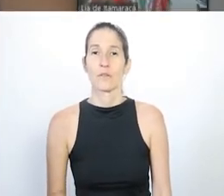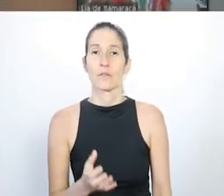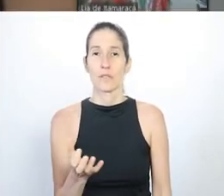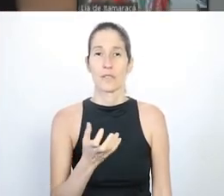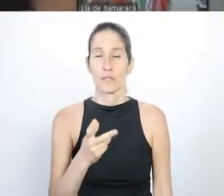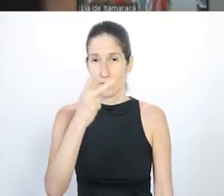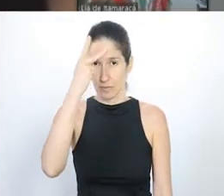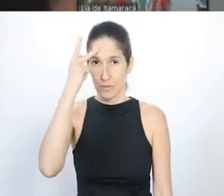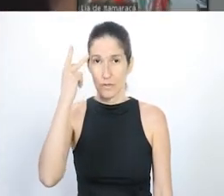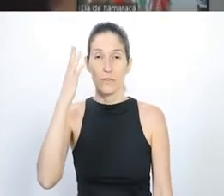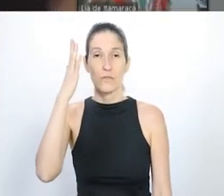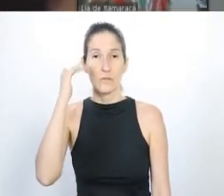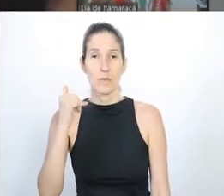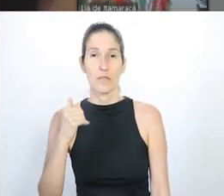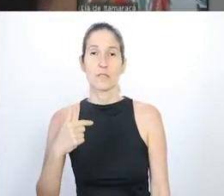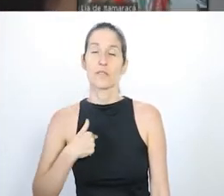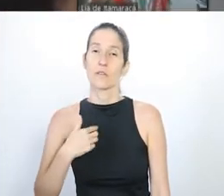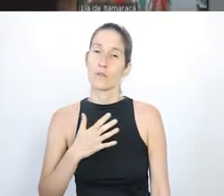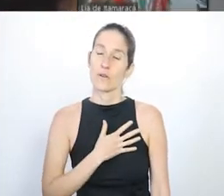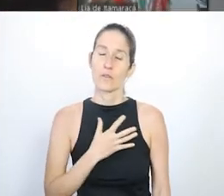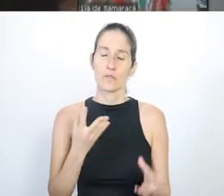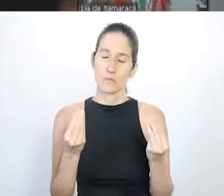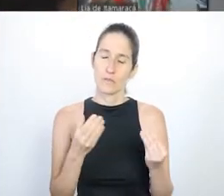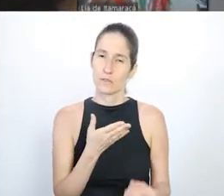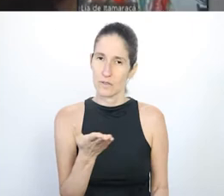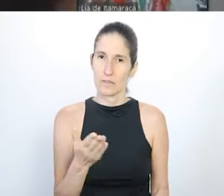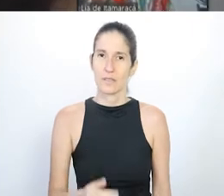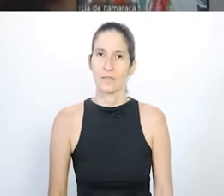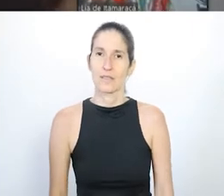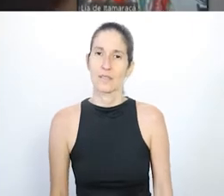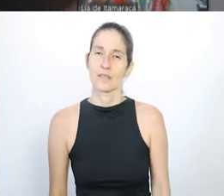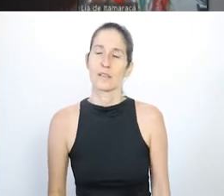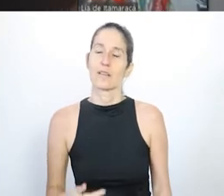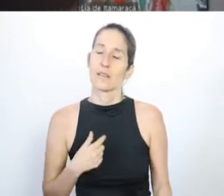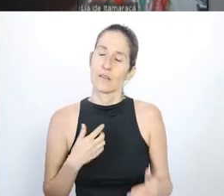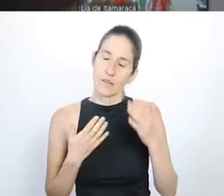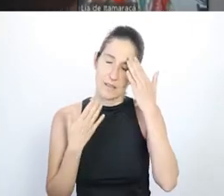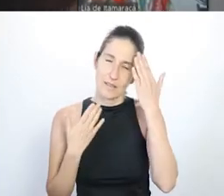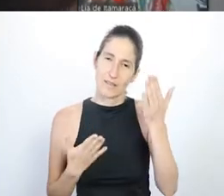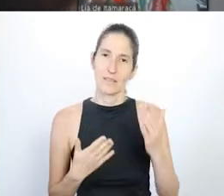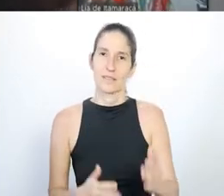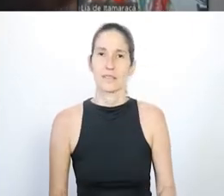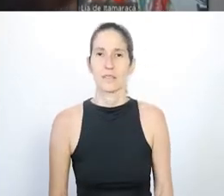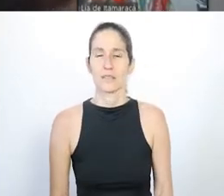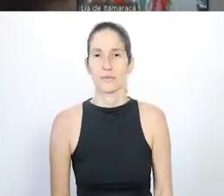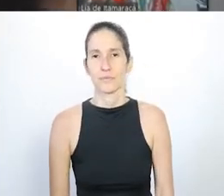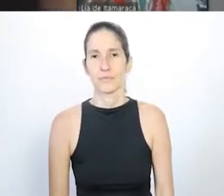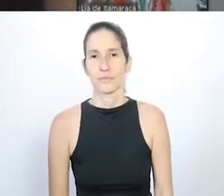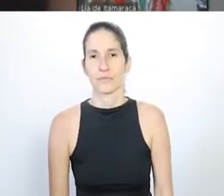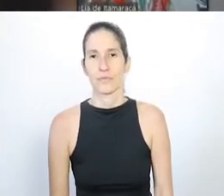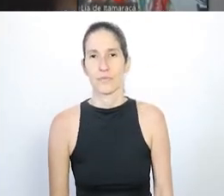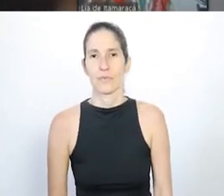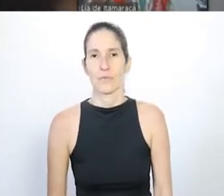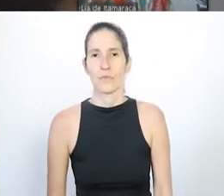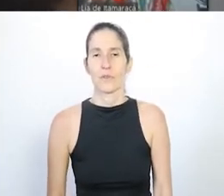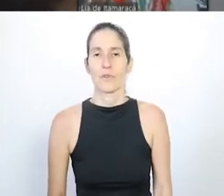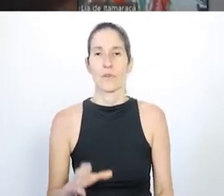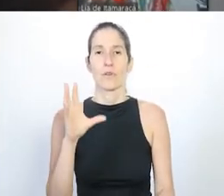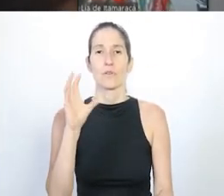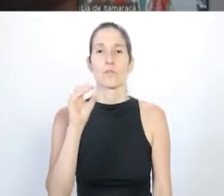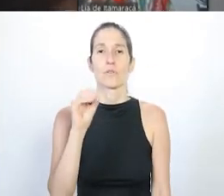Que agradeço. Foi sempre um presente, né? O Coco Raízes pisar lá na Chapada foi um presente, e todo